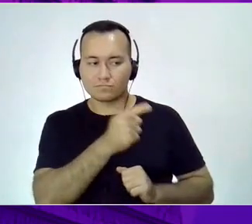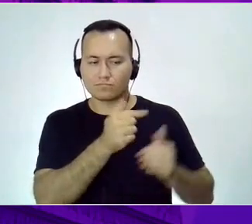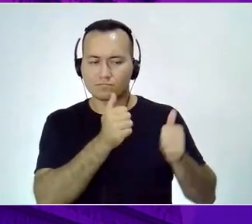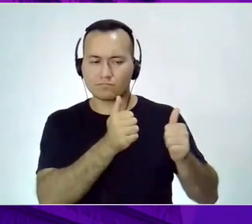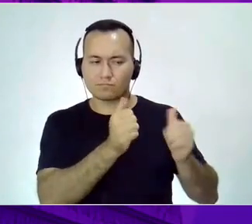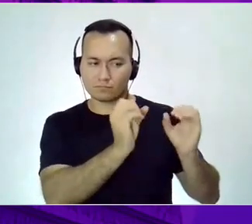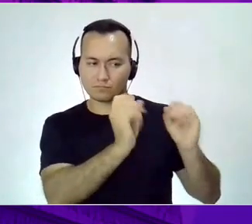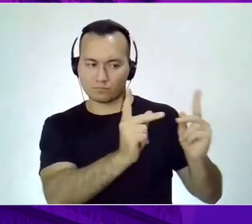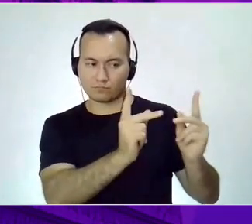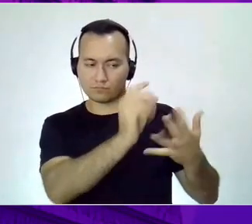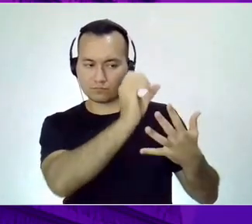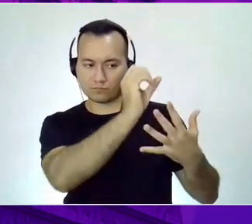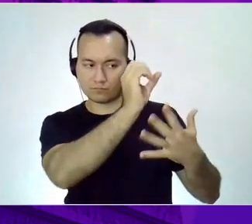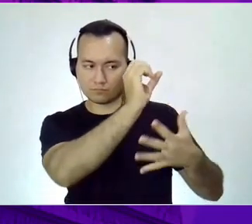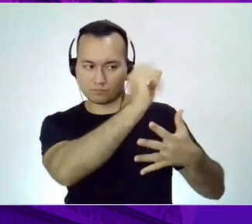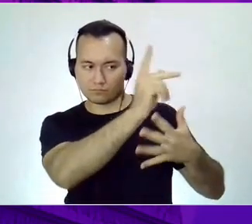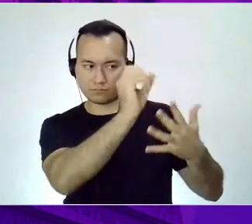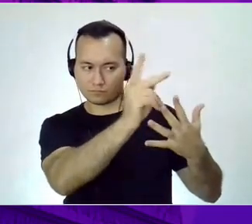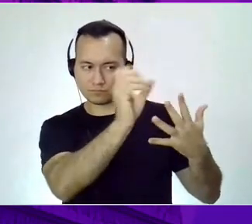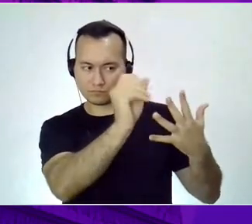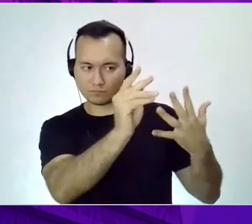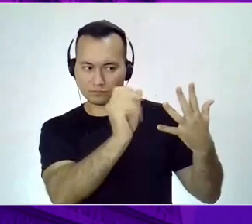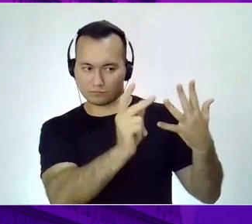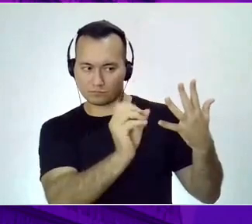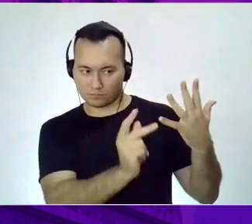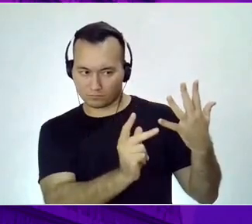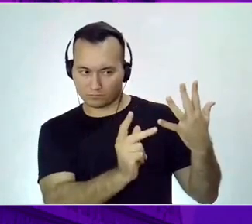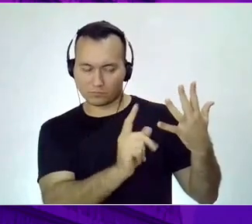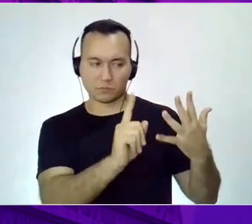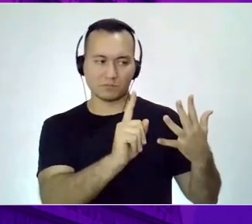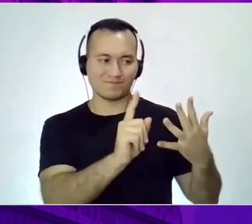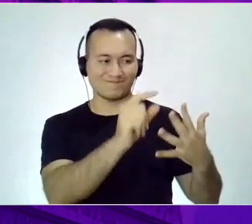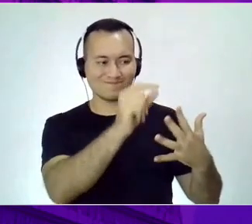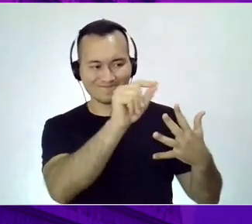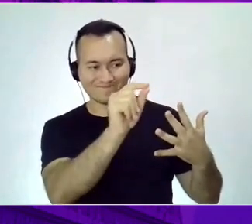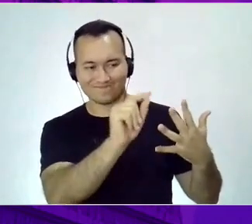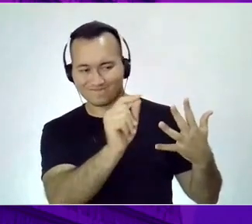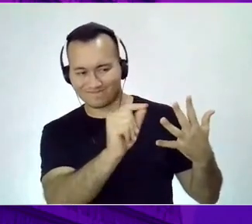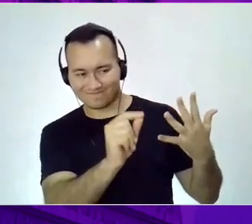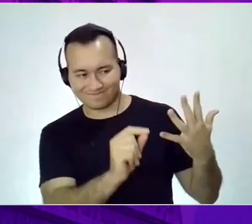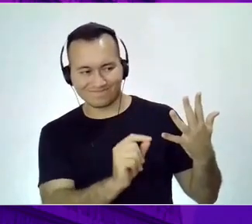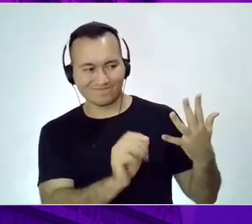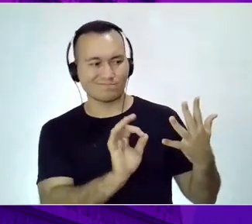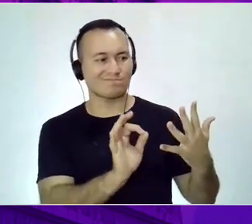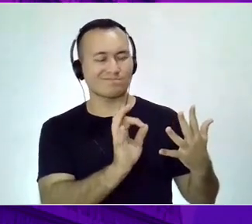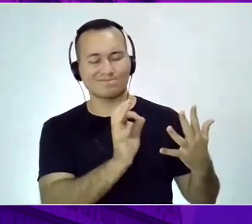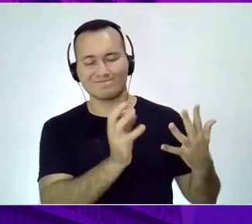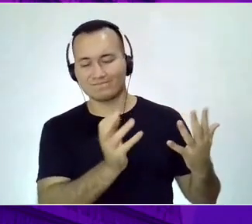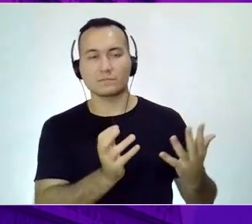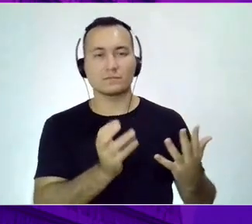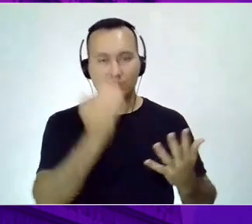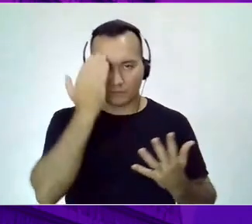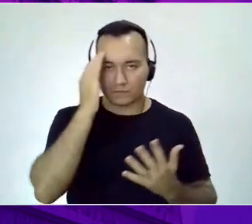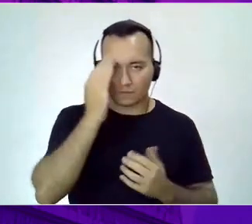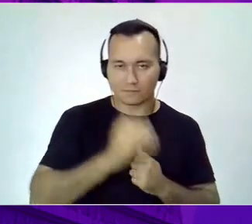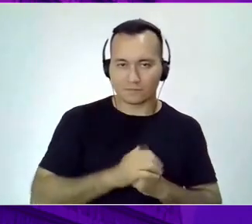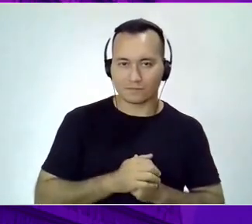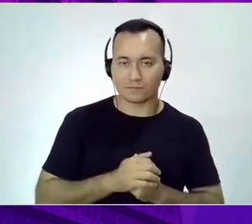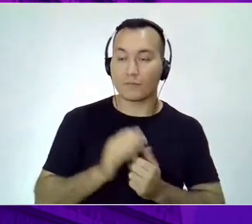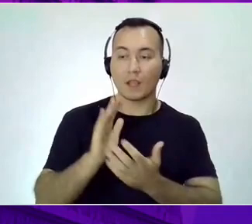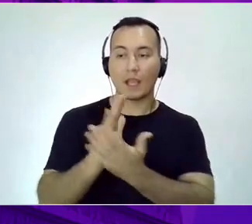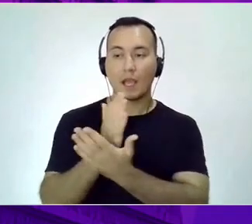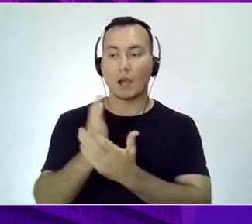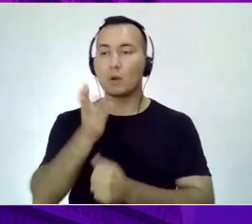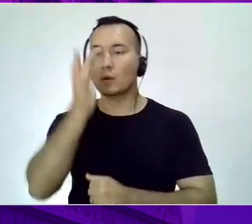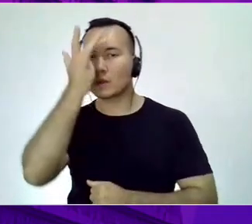Essa régua pode ser construída baseado em informações de especialistas, pode ser construída baseado num